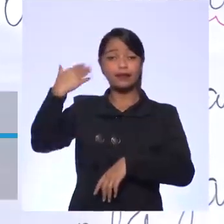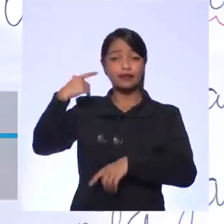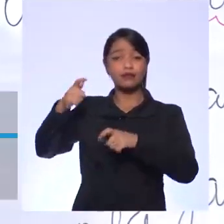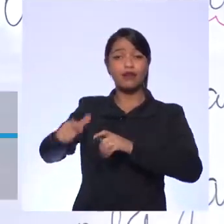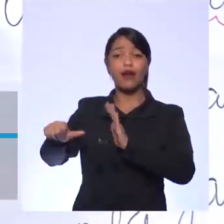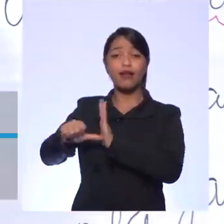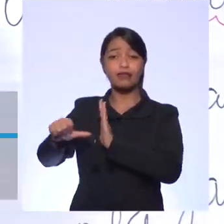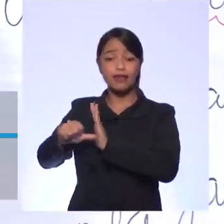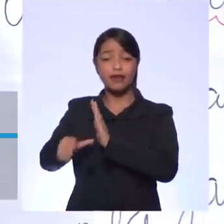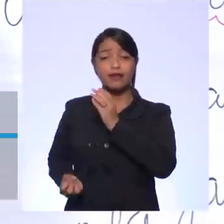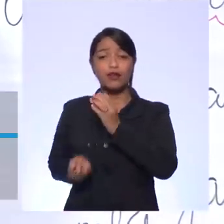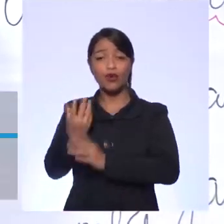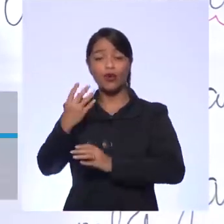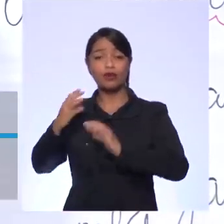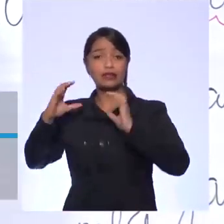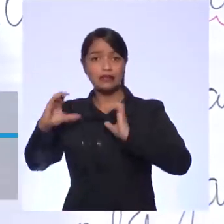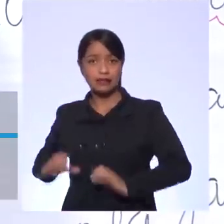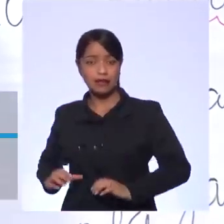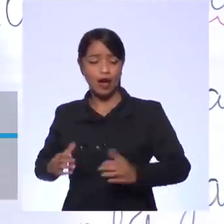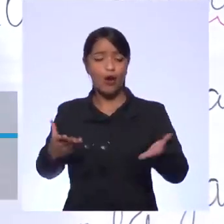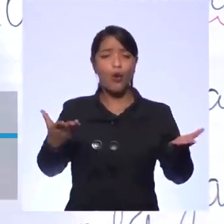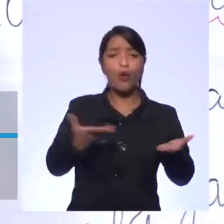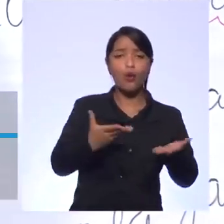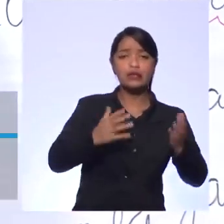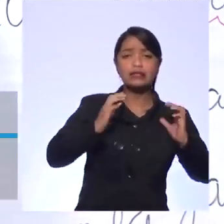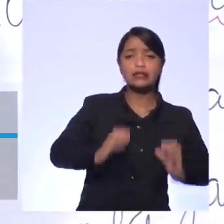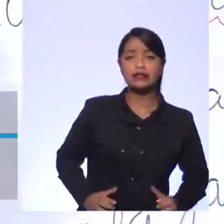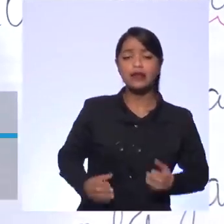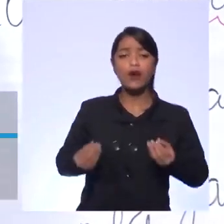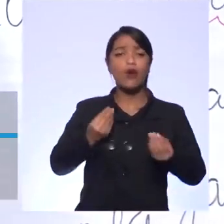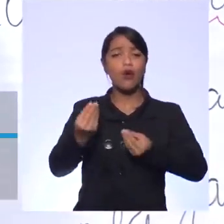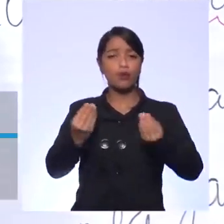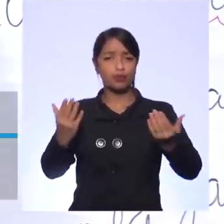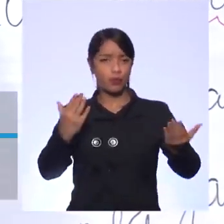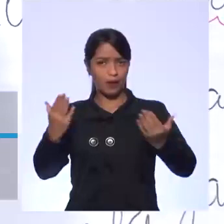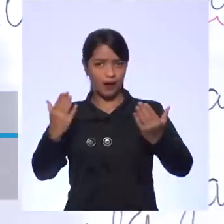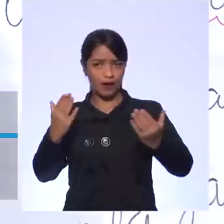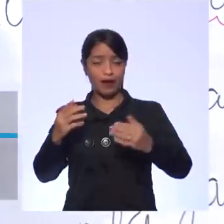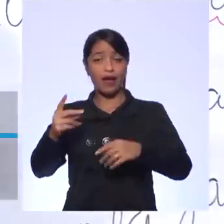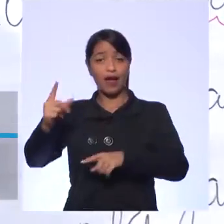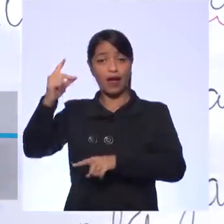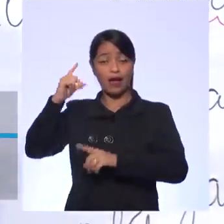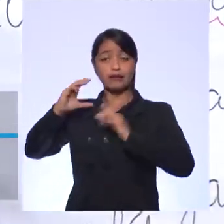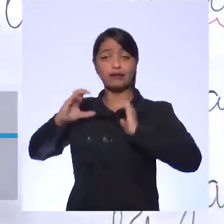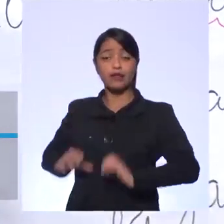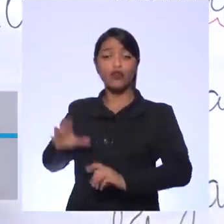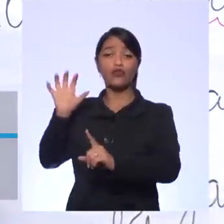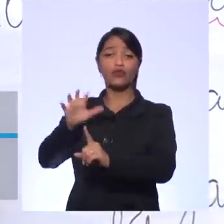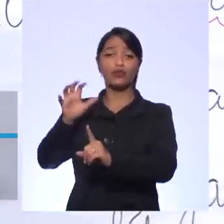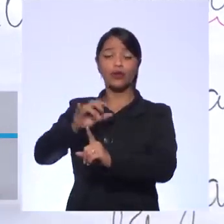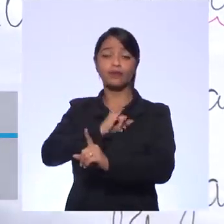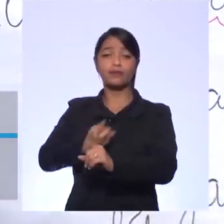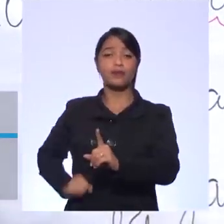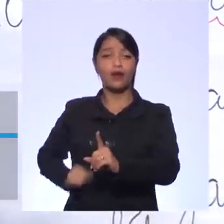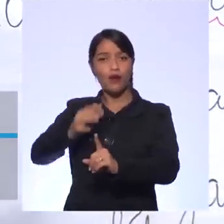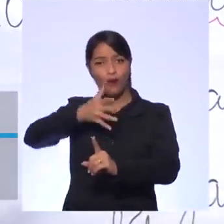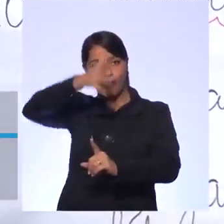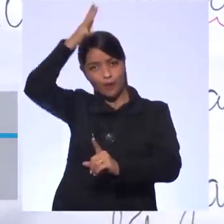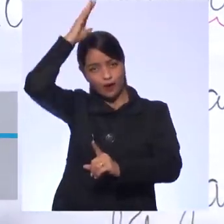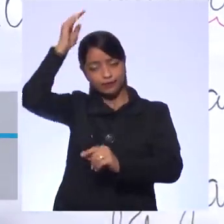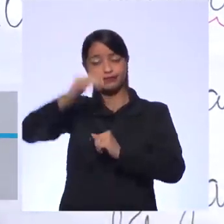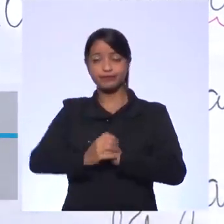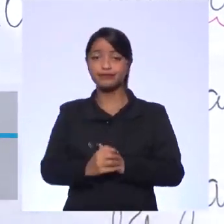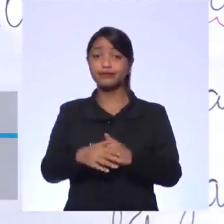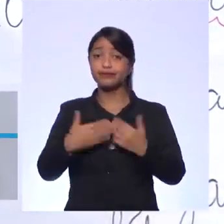influenciou todo o Império Romano. Está bem? Fizemos essa comparação. Então, vocês viram o que é ser um cidadão hoje. Então, vocês já sabem o que é